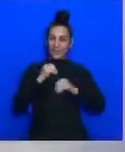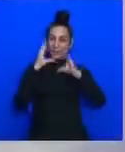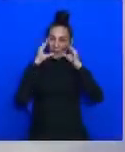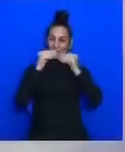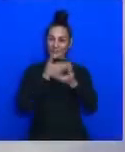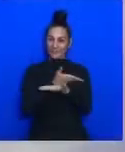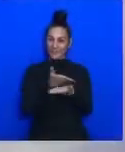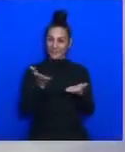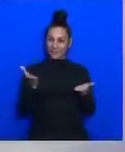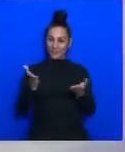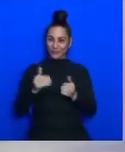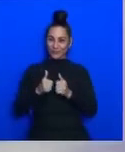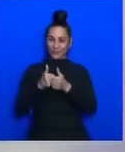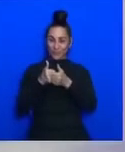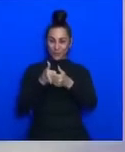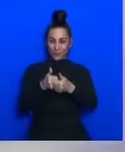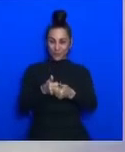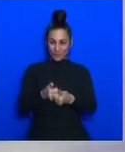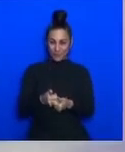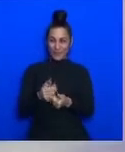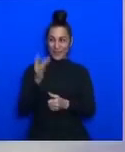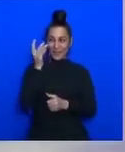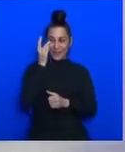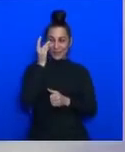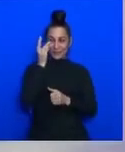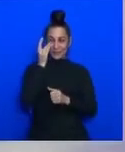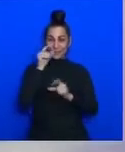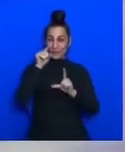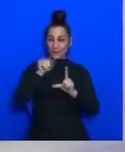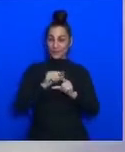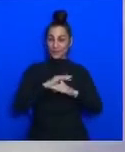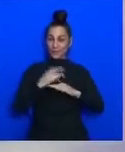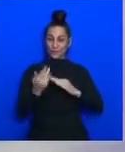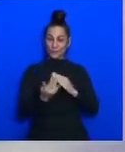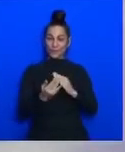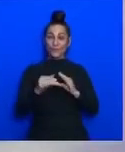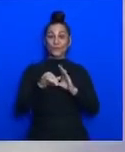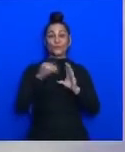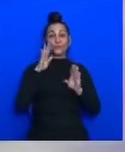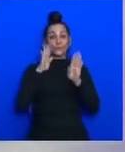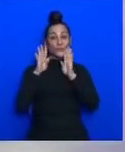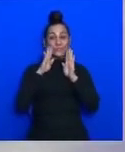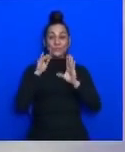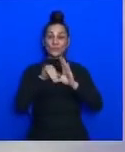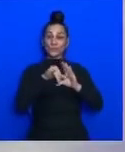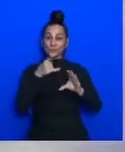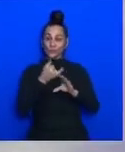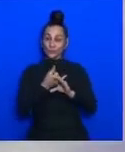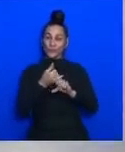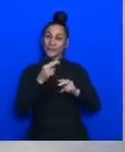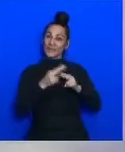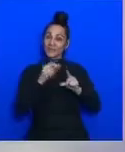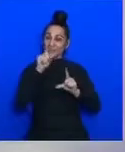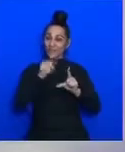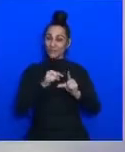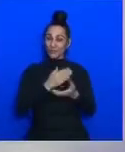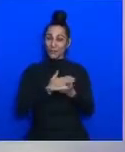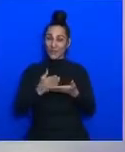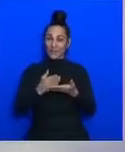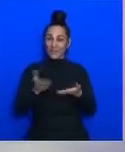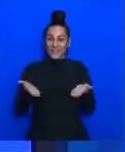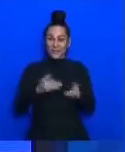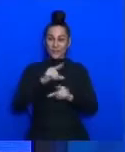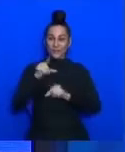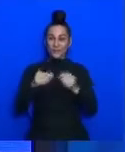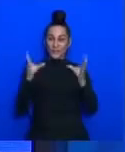muito boa noite a todos que nos acompanham ao vivo pela Rede TV e pelos perfis do Facebook e do YouTube da Caixa e da Rede TV. Está no ar o